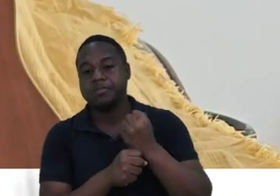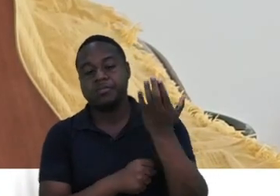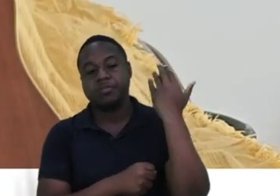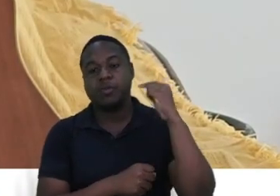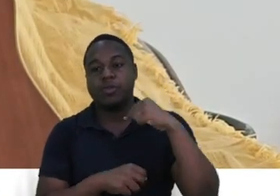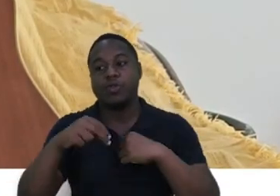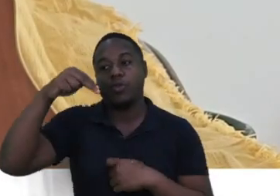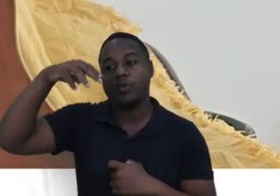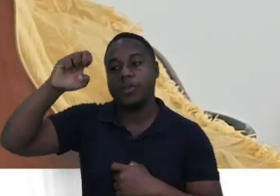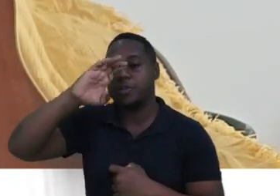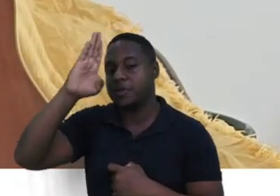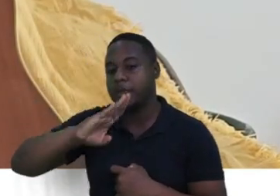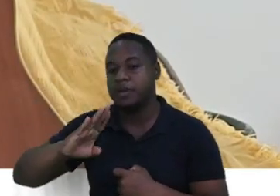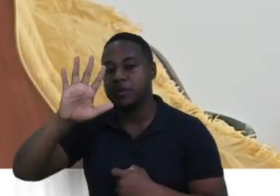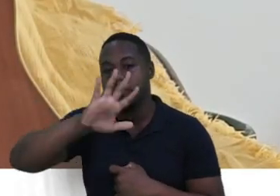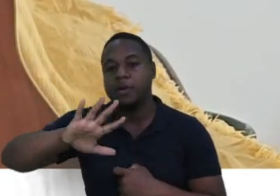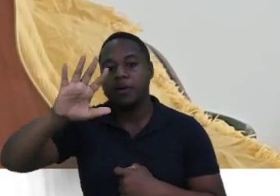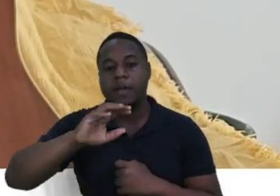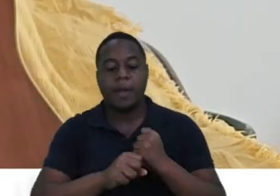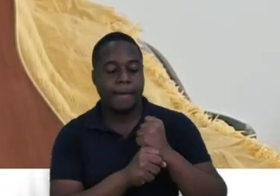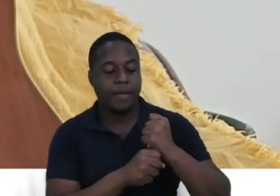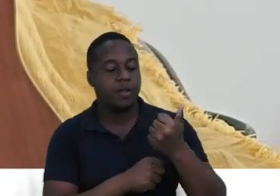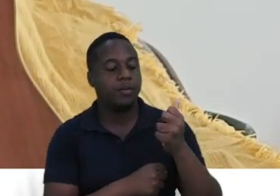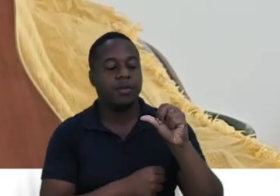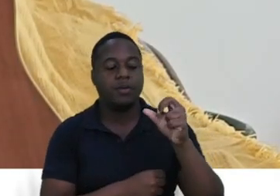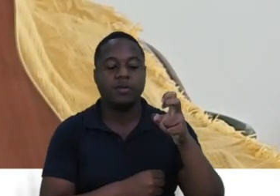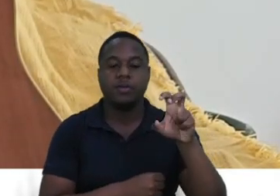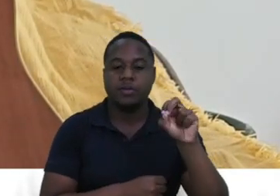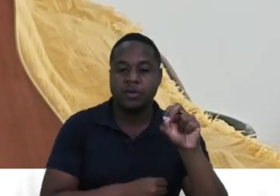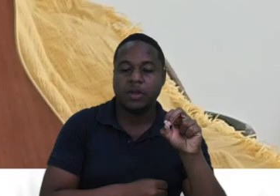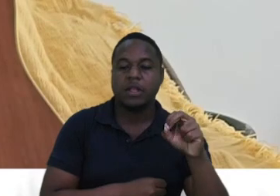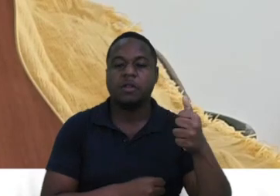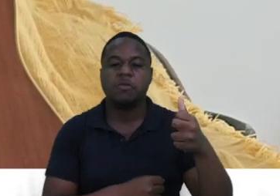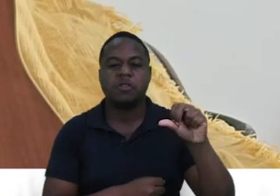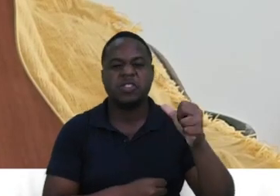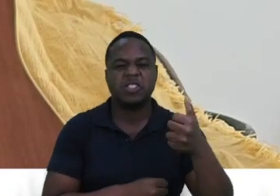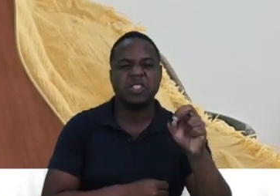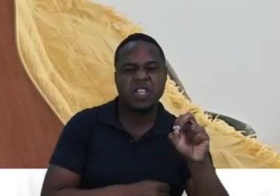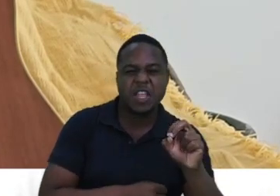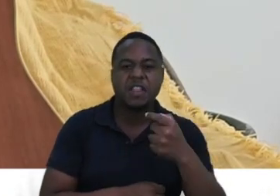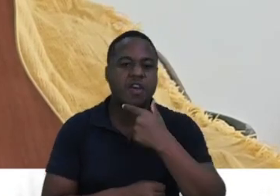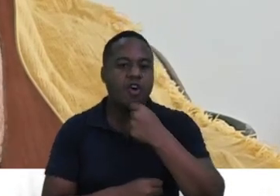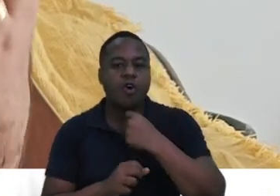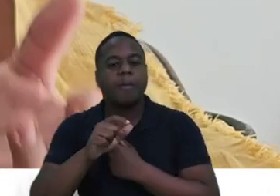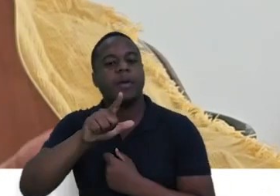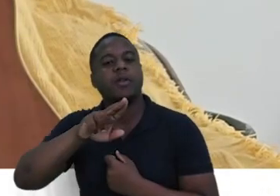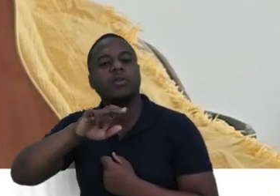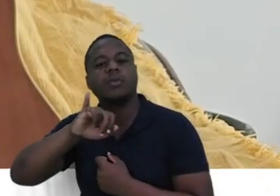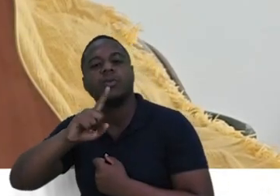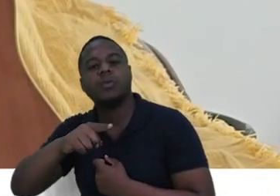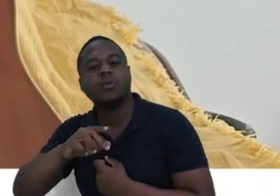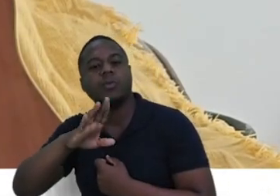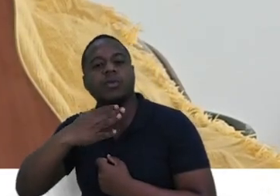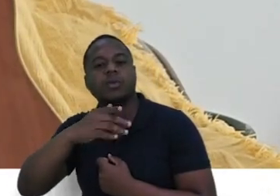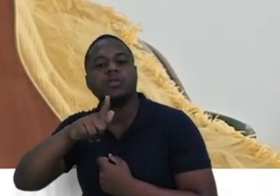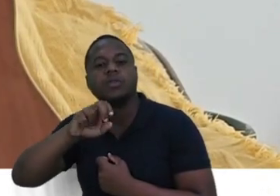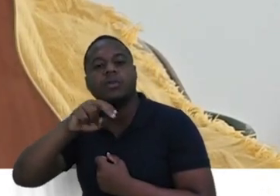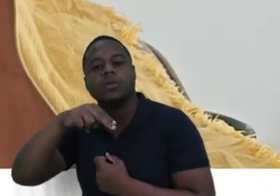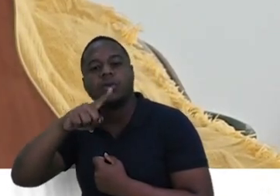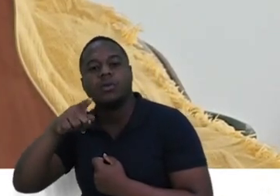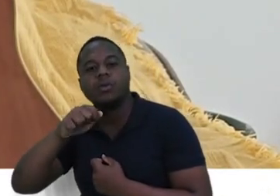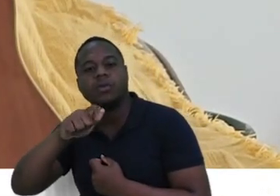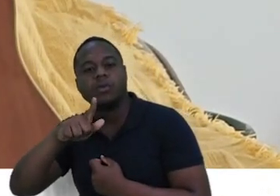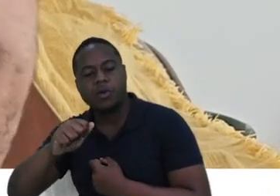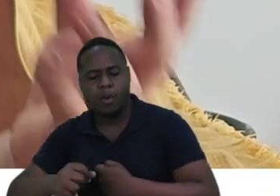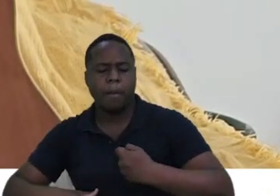no Nordeste, mas no Brasil como um todo, a partir da década de 50, 60, com os Gonzaga e com todos os trios né, de forró, com